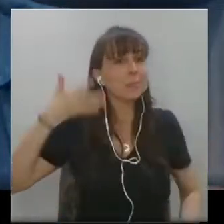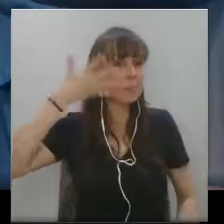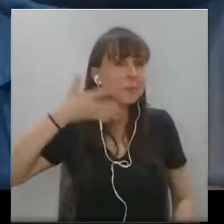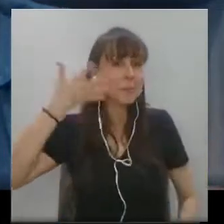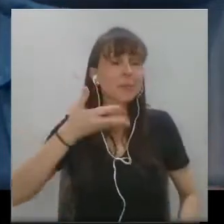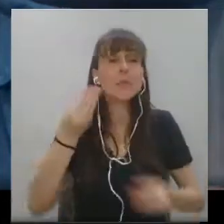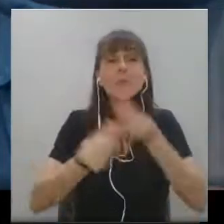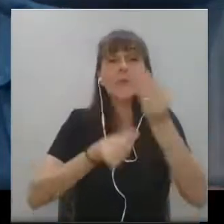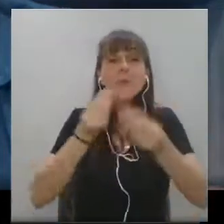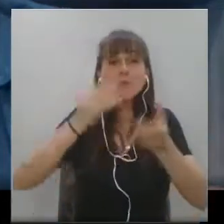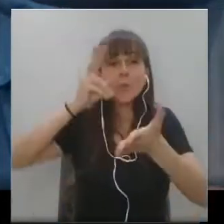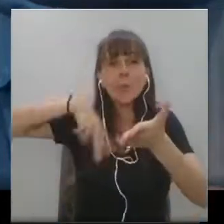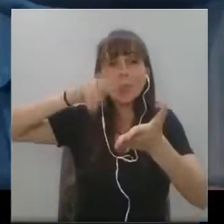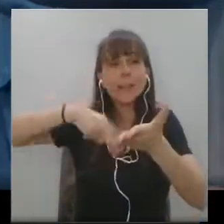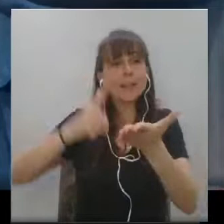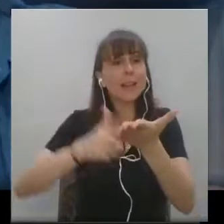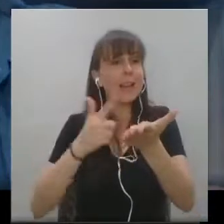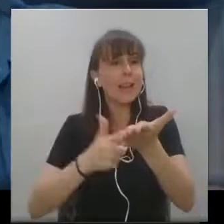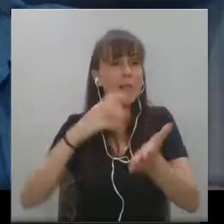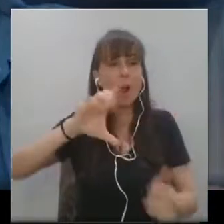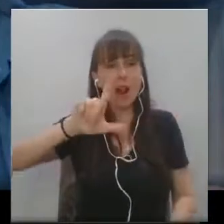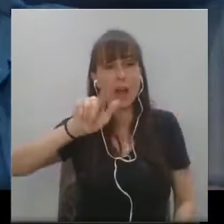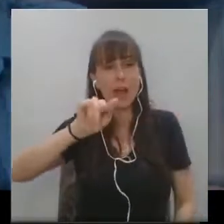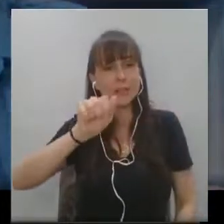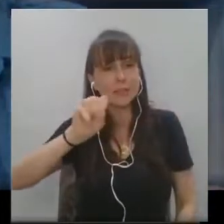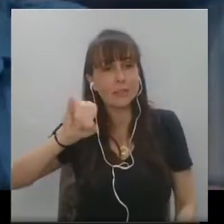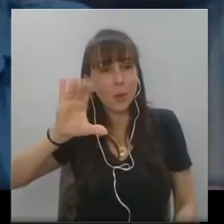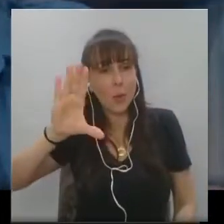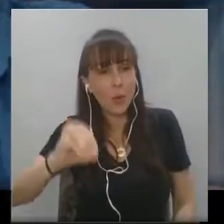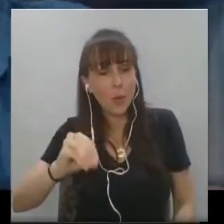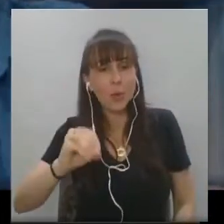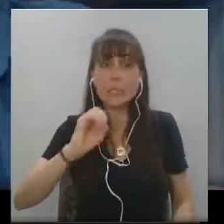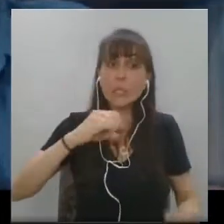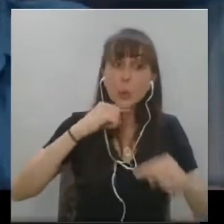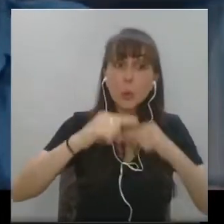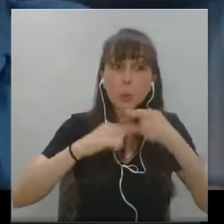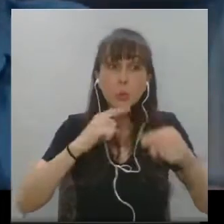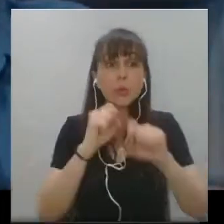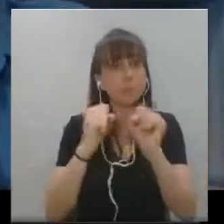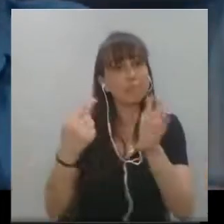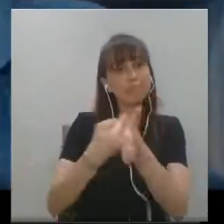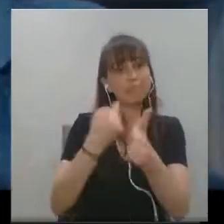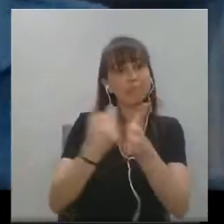e estou à disposição para eventuais dúvidas aí do pessoal.